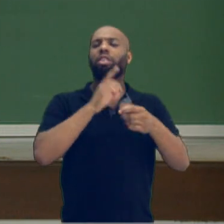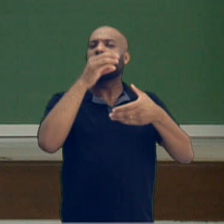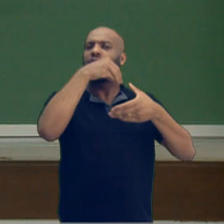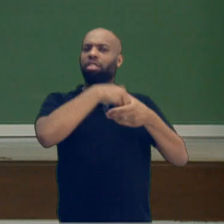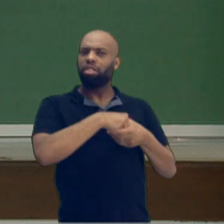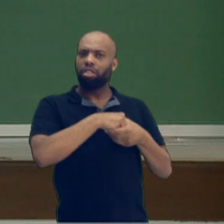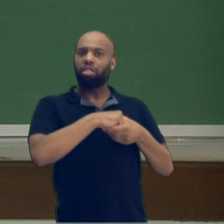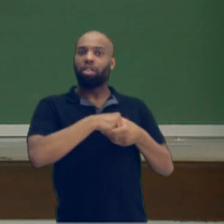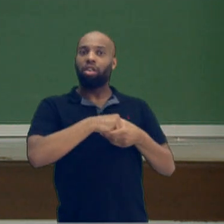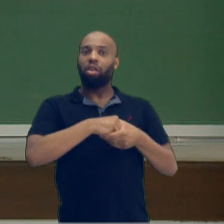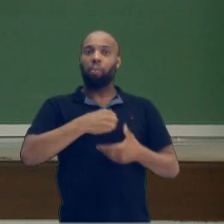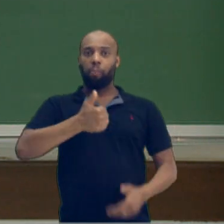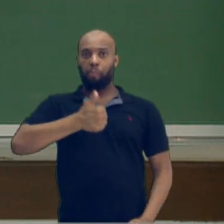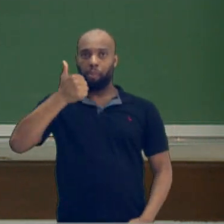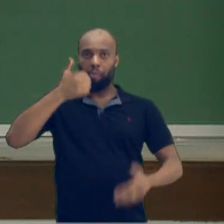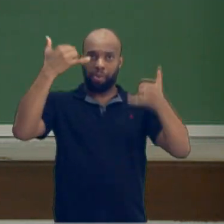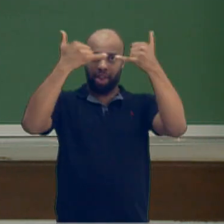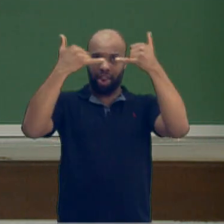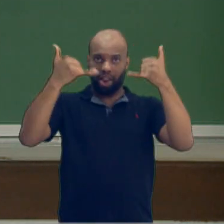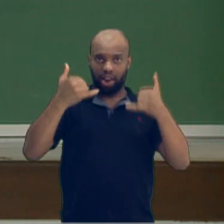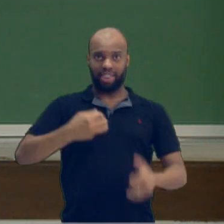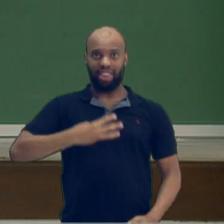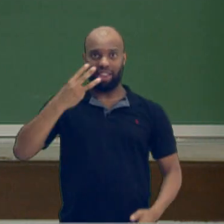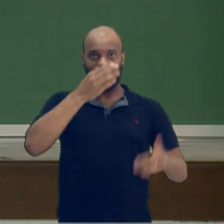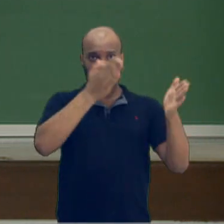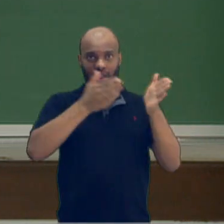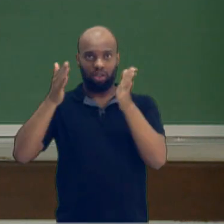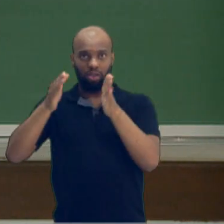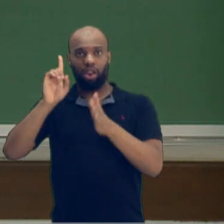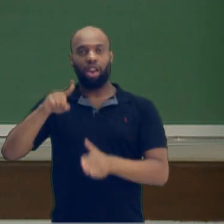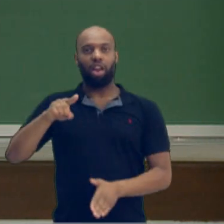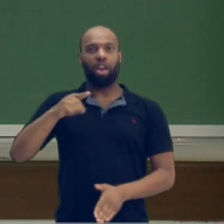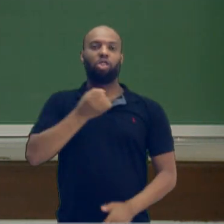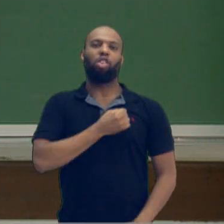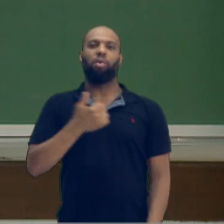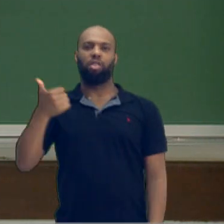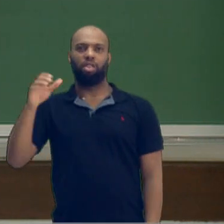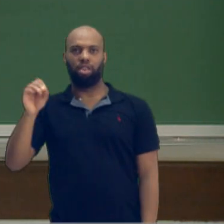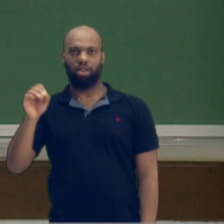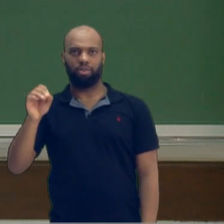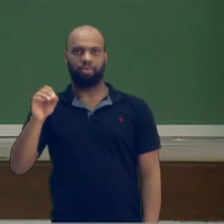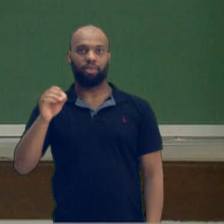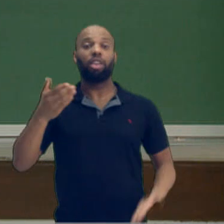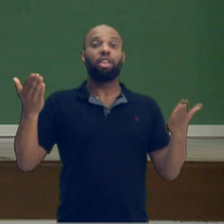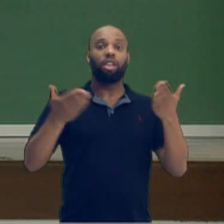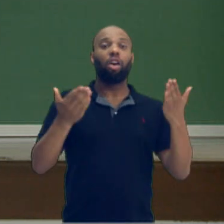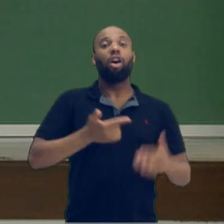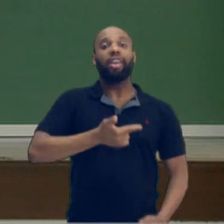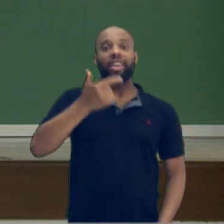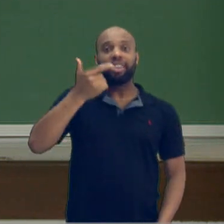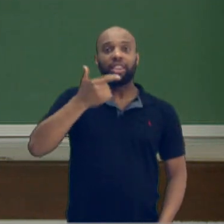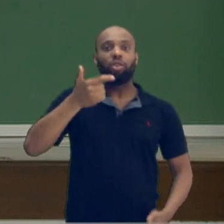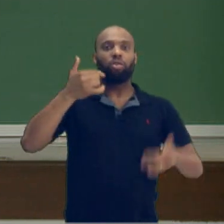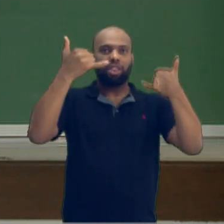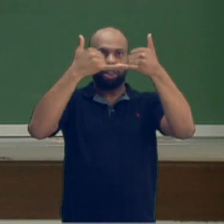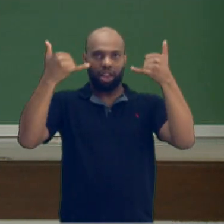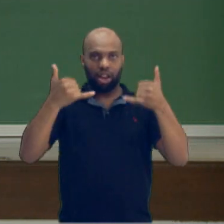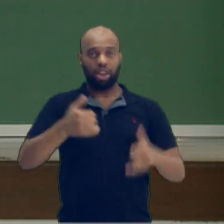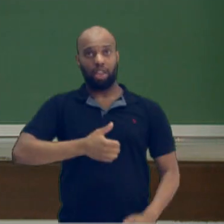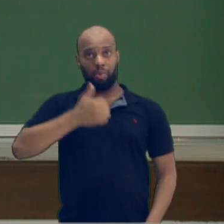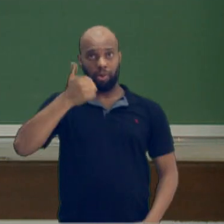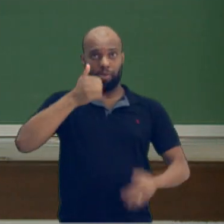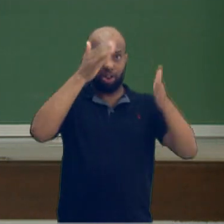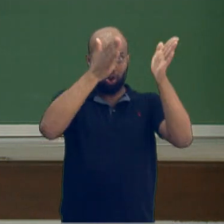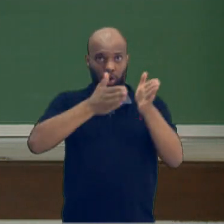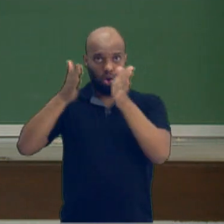na primeira linha, terceira coluna, é o elemento 10. O elemento que está na segunda linha, primeira coluna, é o